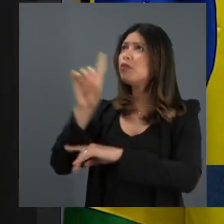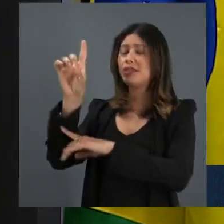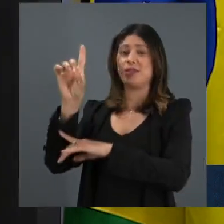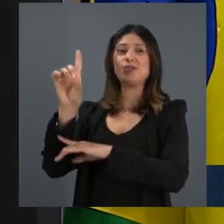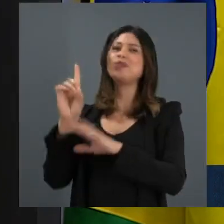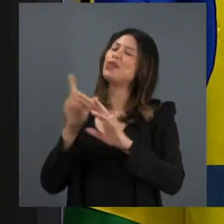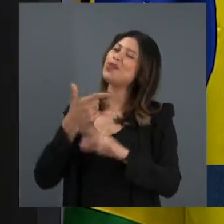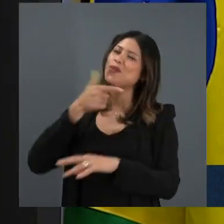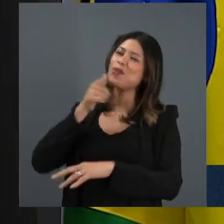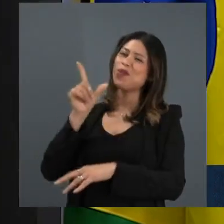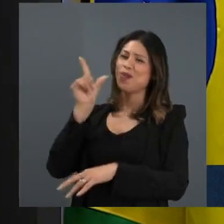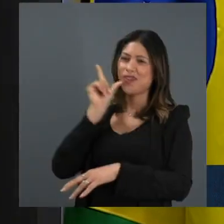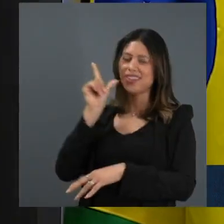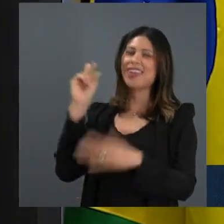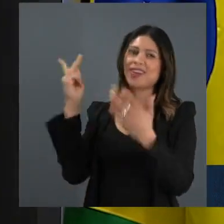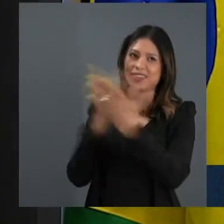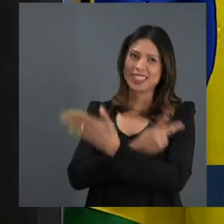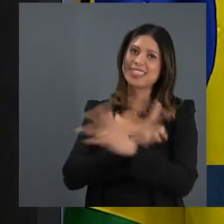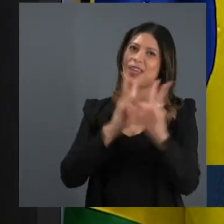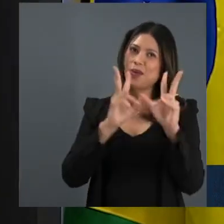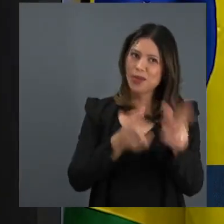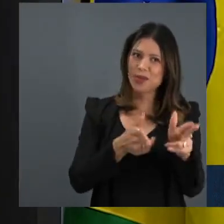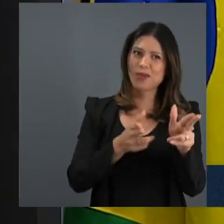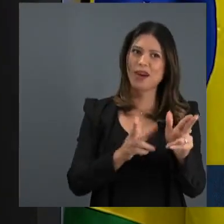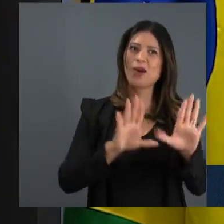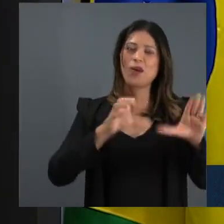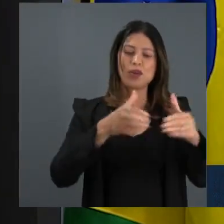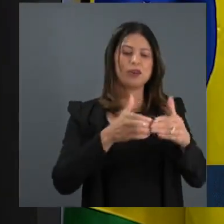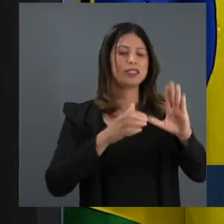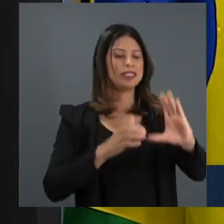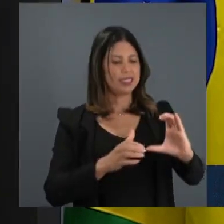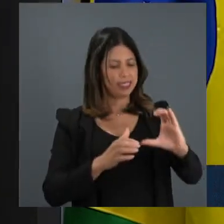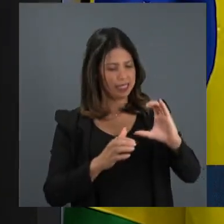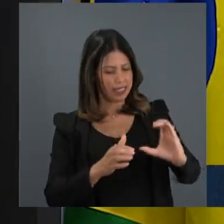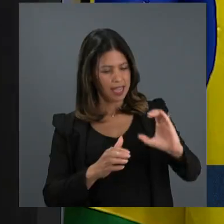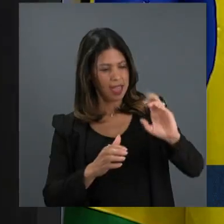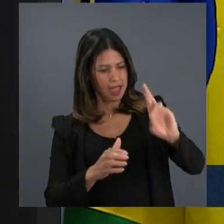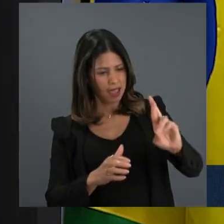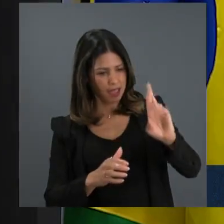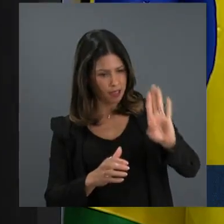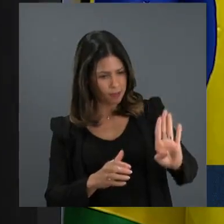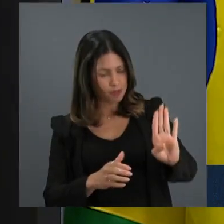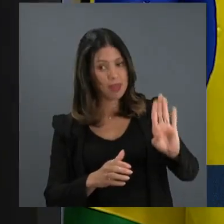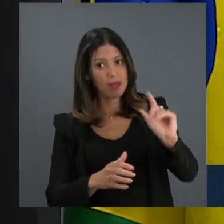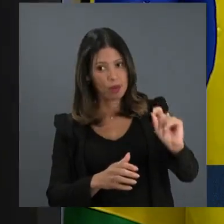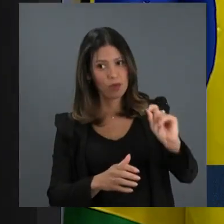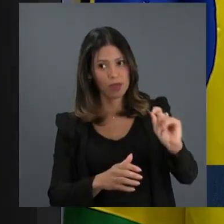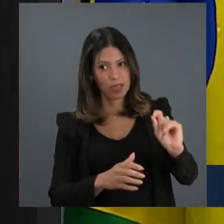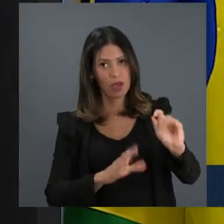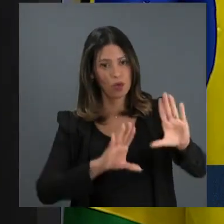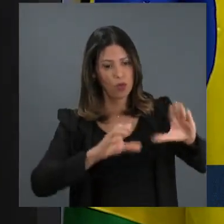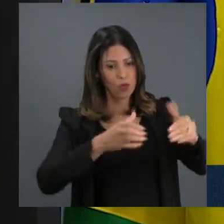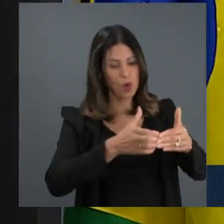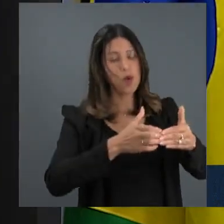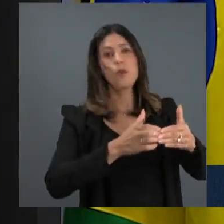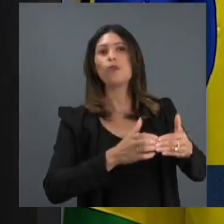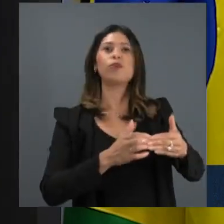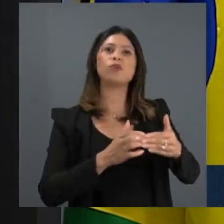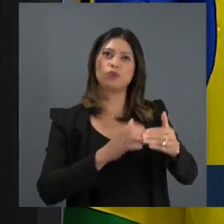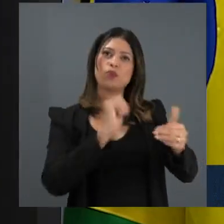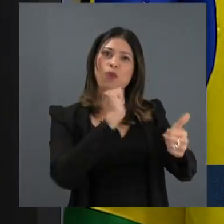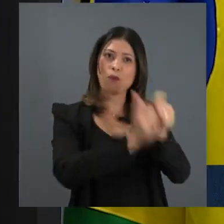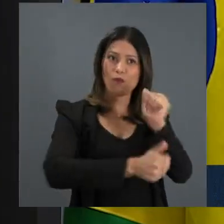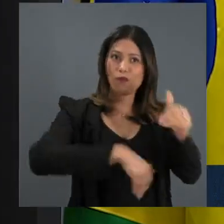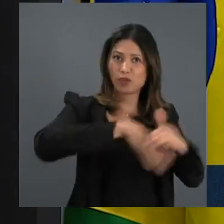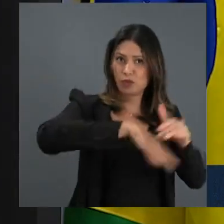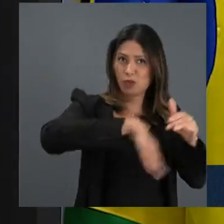E o CRB valorizou muito o tricampeonato do Fortaleza, reconheço que jogou melhor, tanto